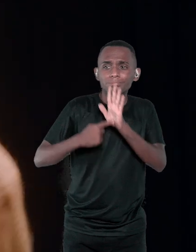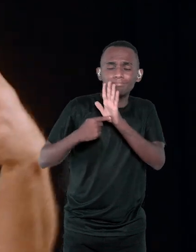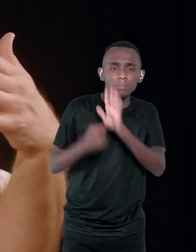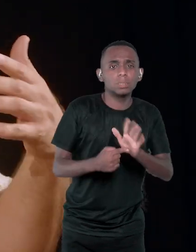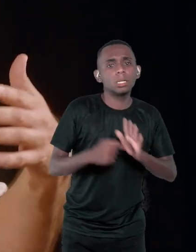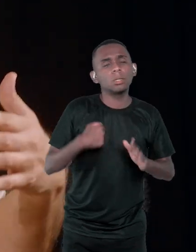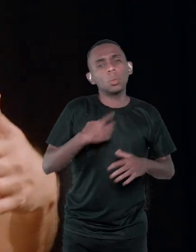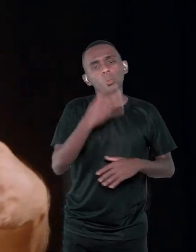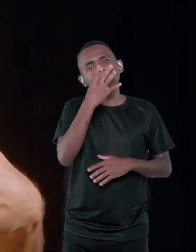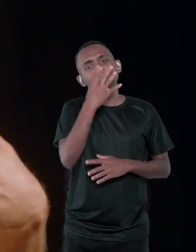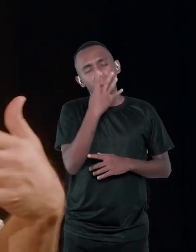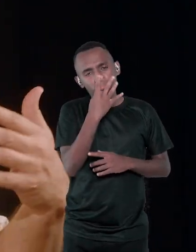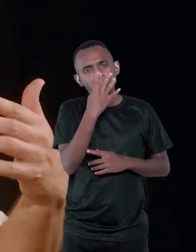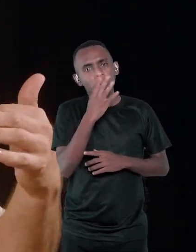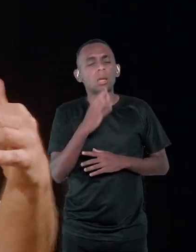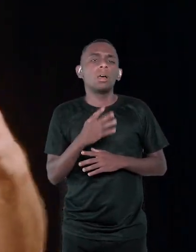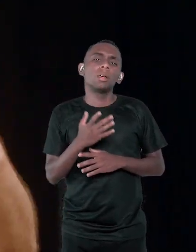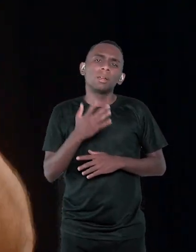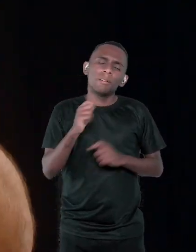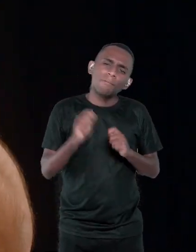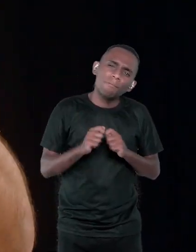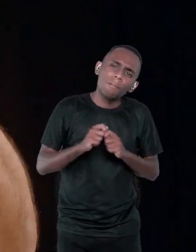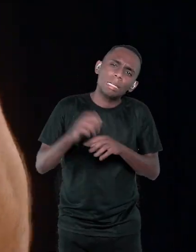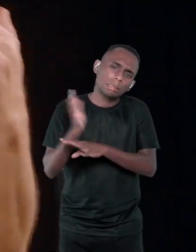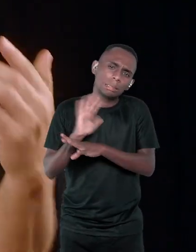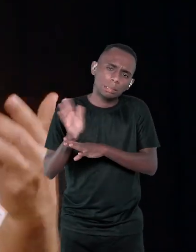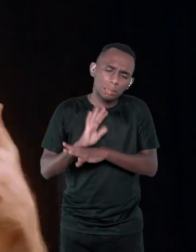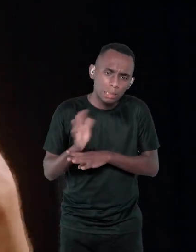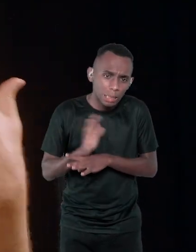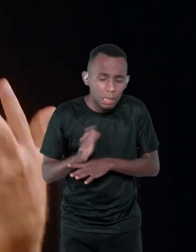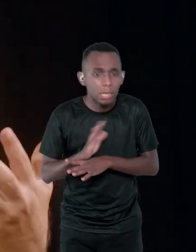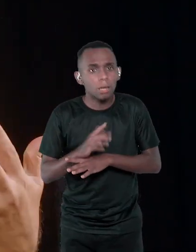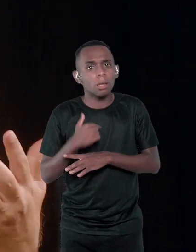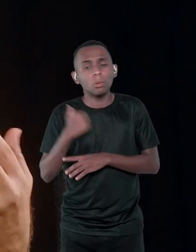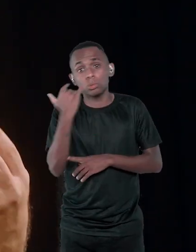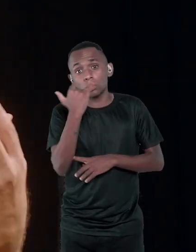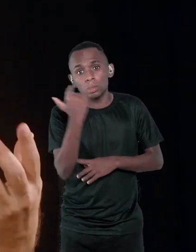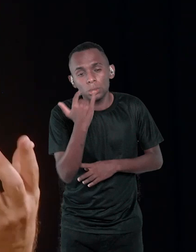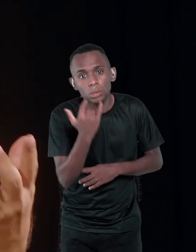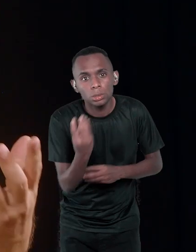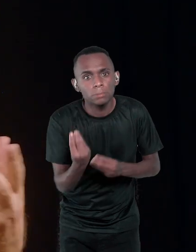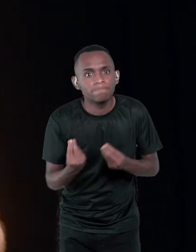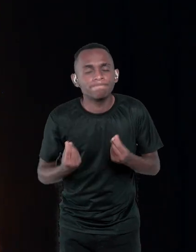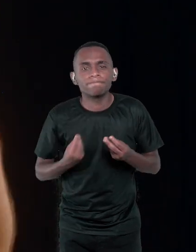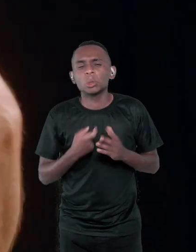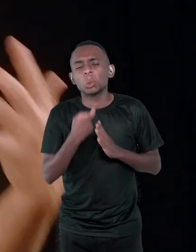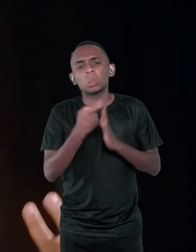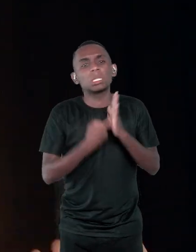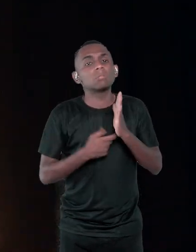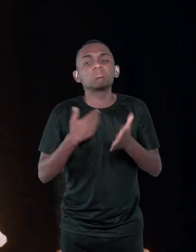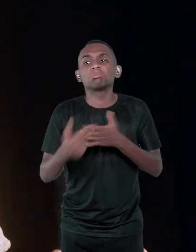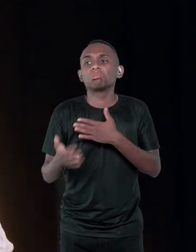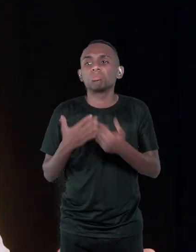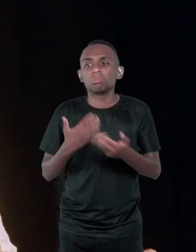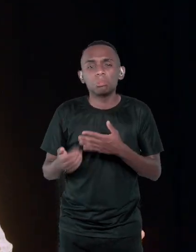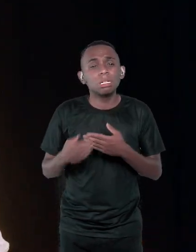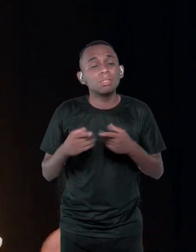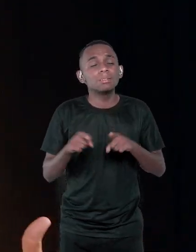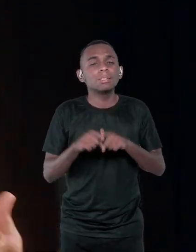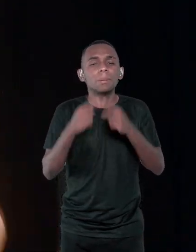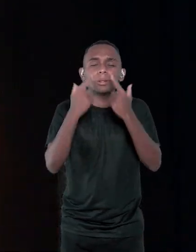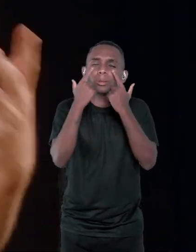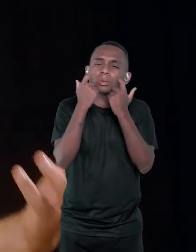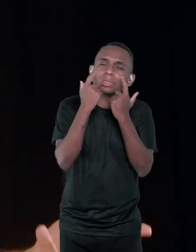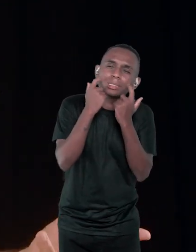me encanta, quem faz o cinema, quem me seduz de alguma maneira com qualquer texto, ou até com uma